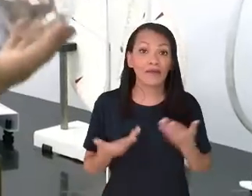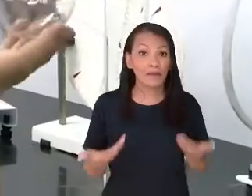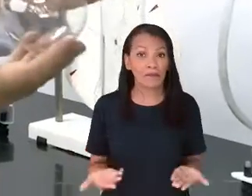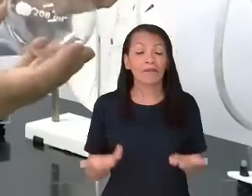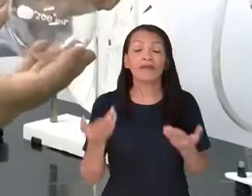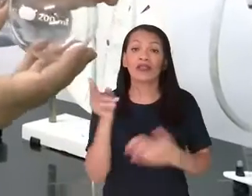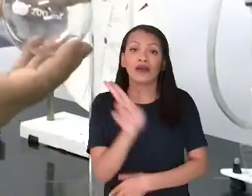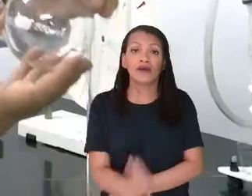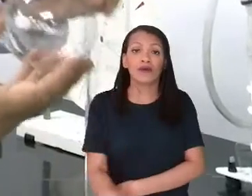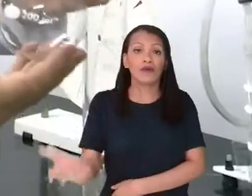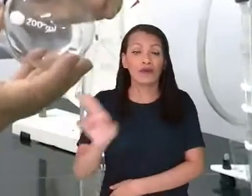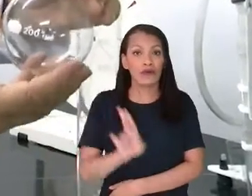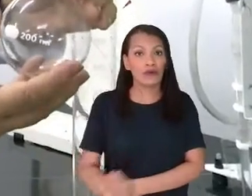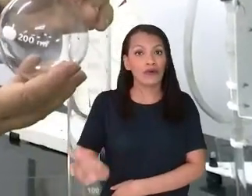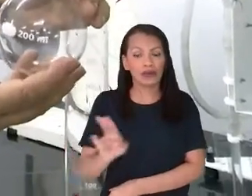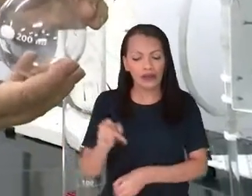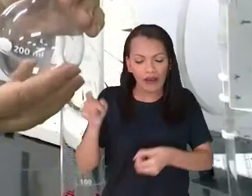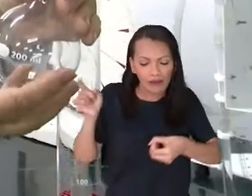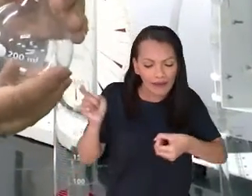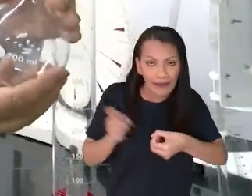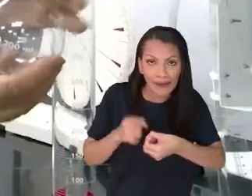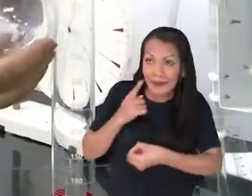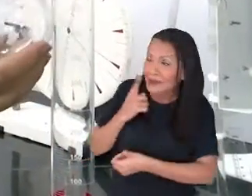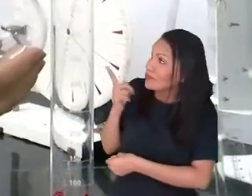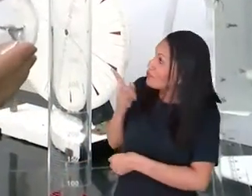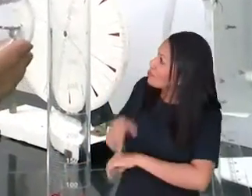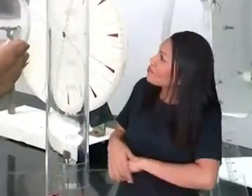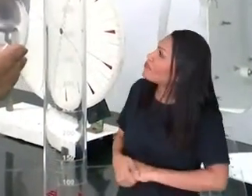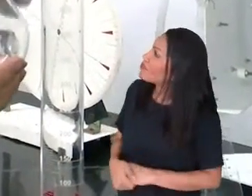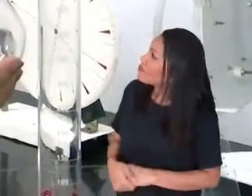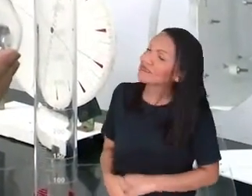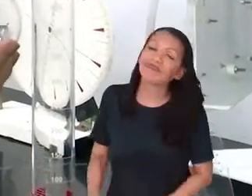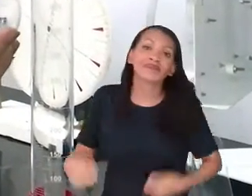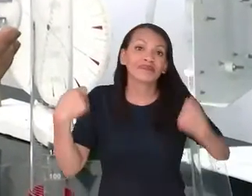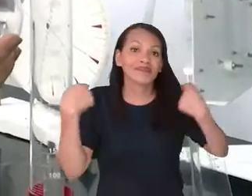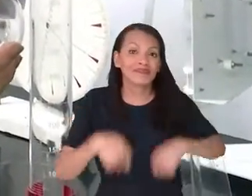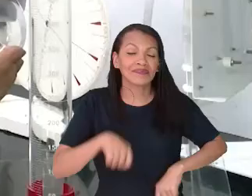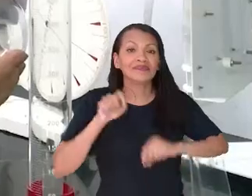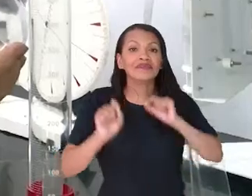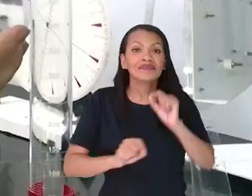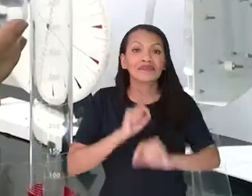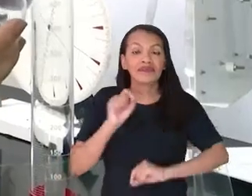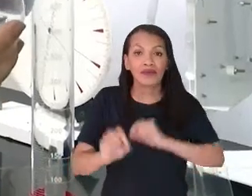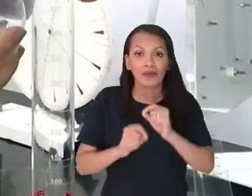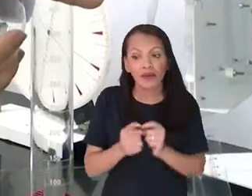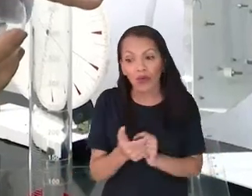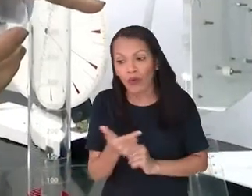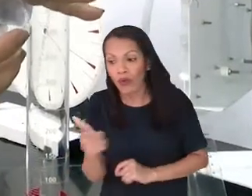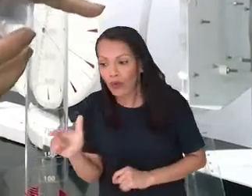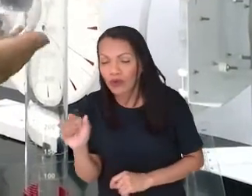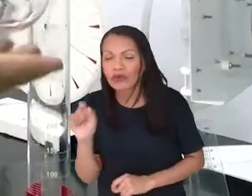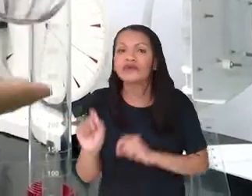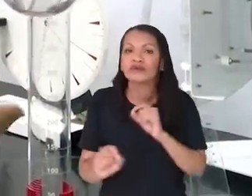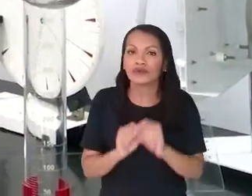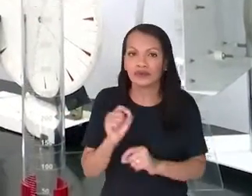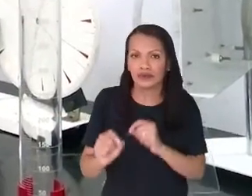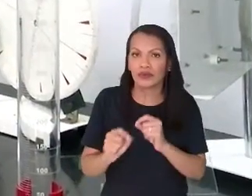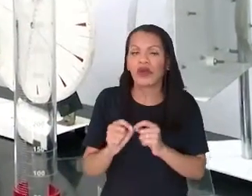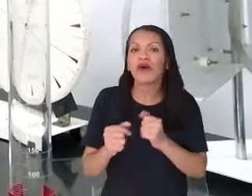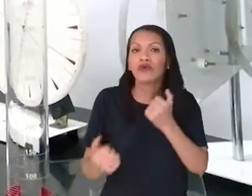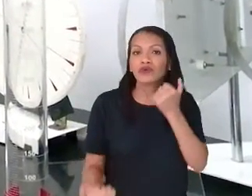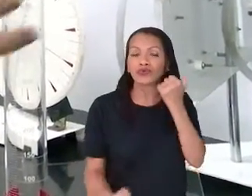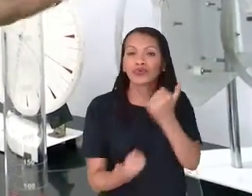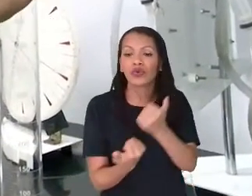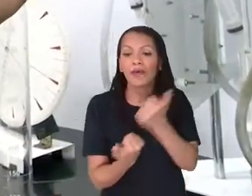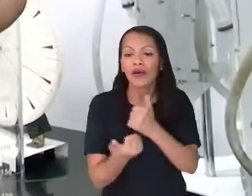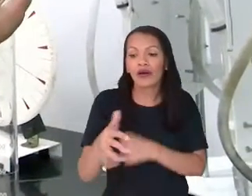utilizar este equipamento aqui, olha, vai precisar de um outro que é chamado de suporte